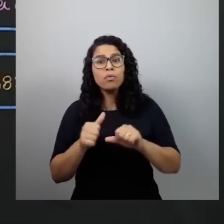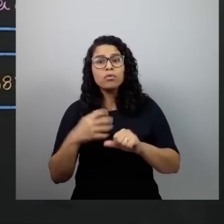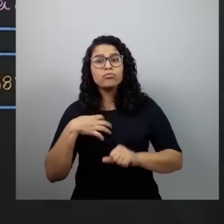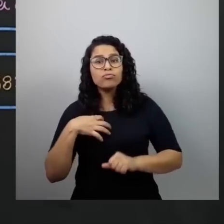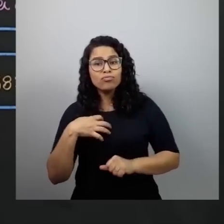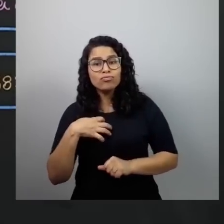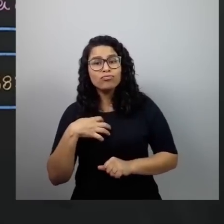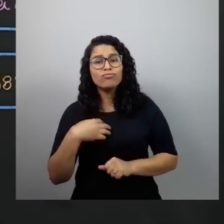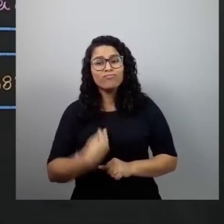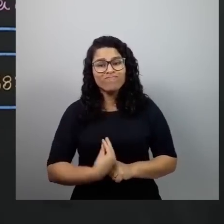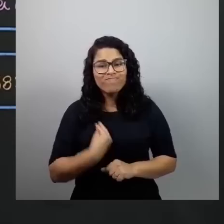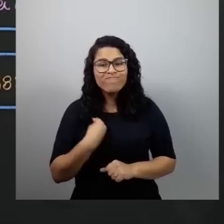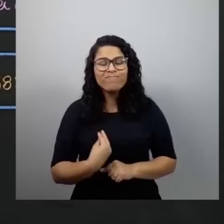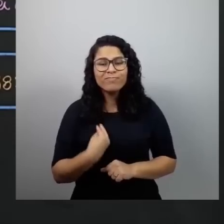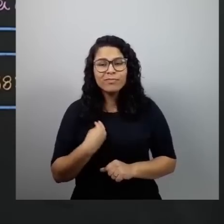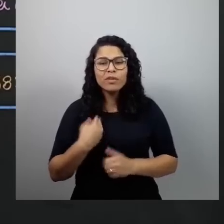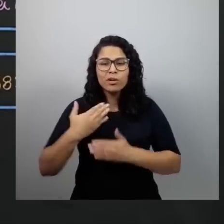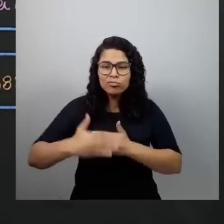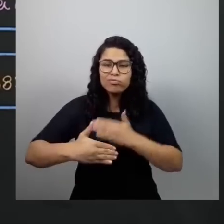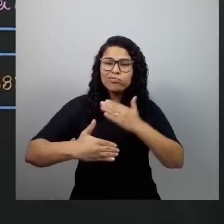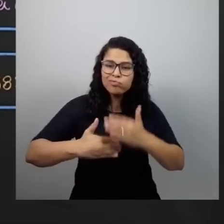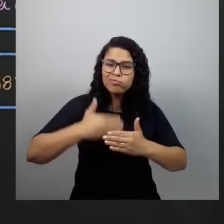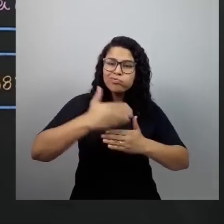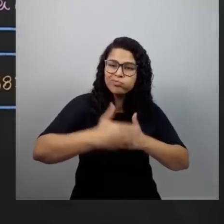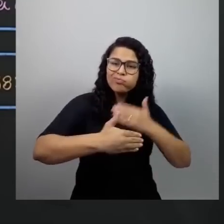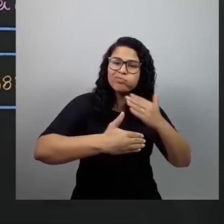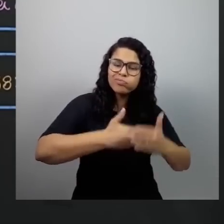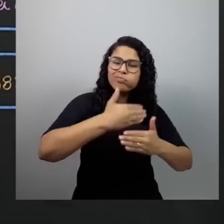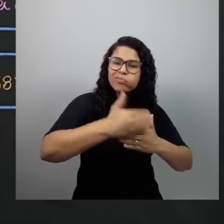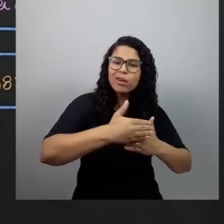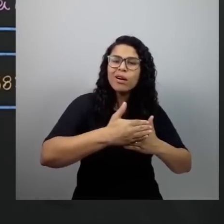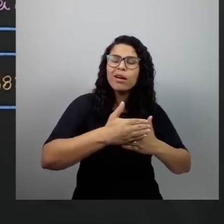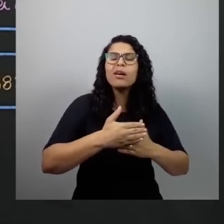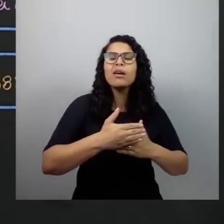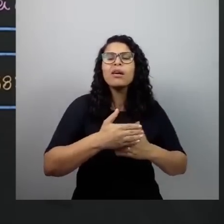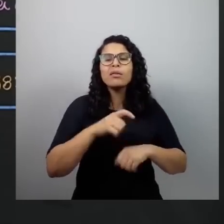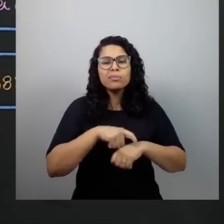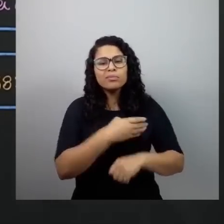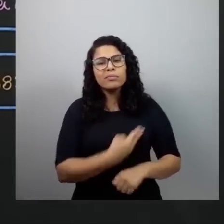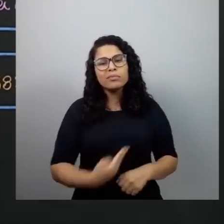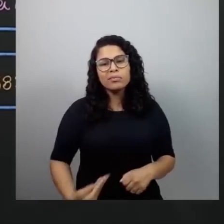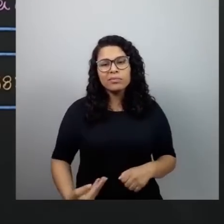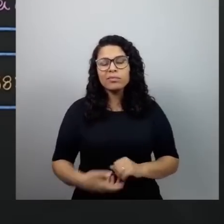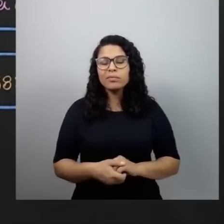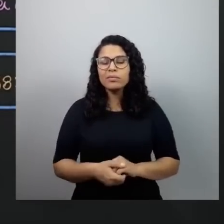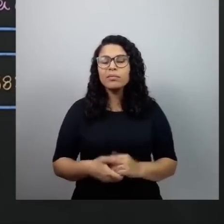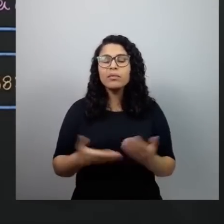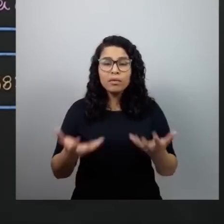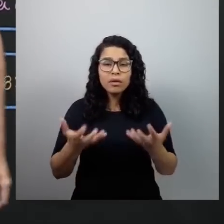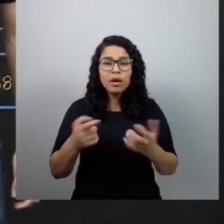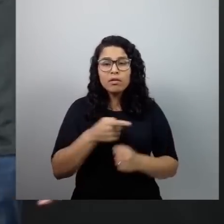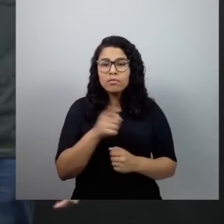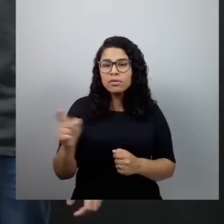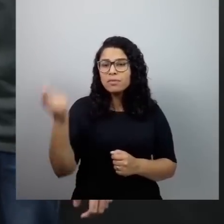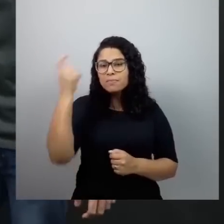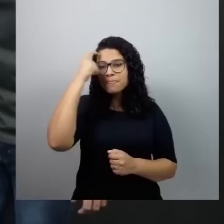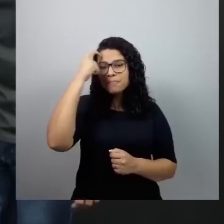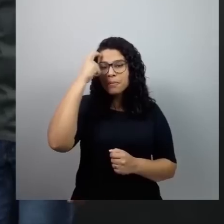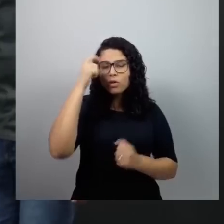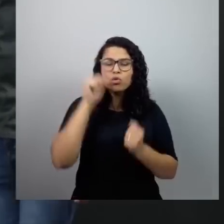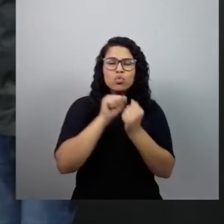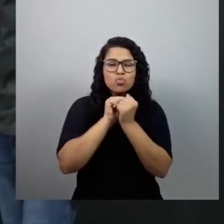bastante grave e complicada que se prolonga, inclusive, durante a República. Eu quero que você pense agora comigo para a gente